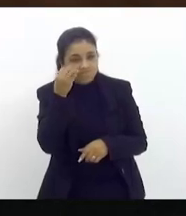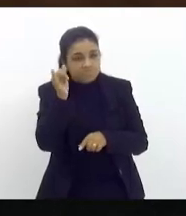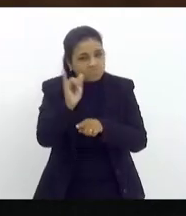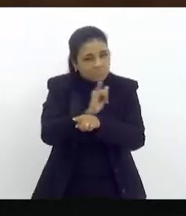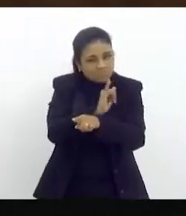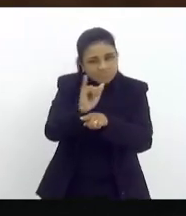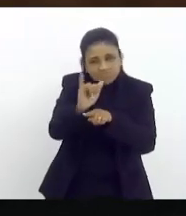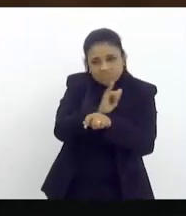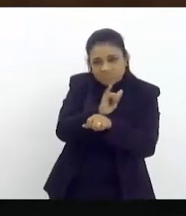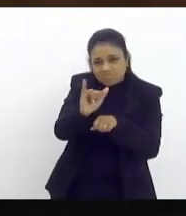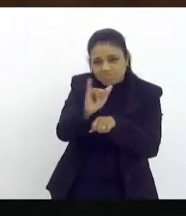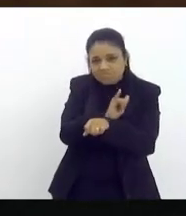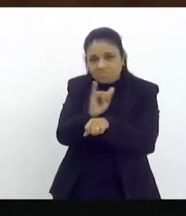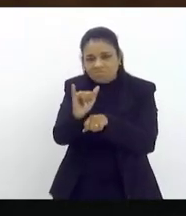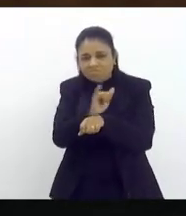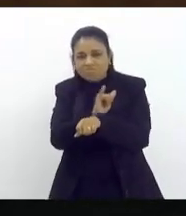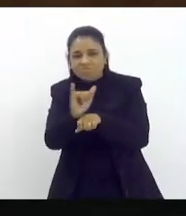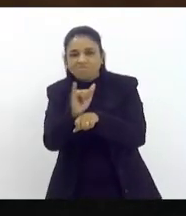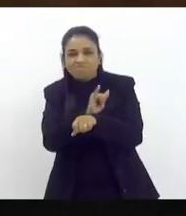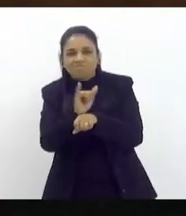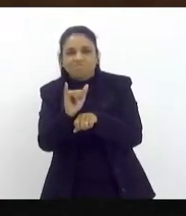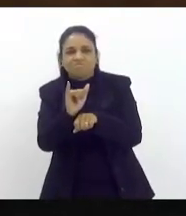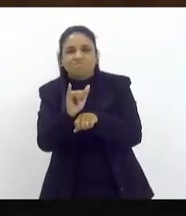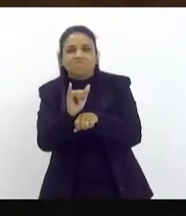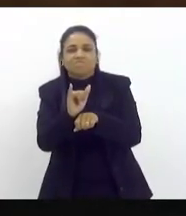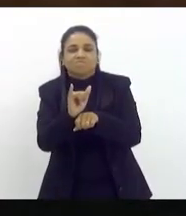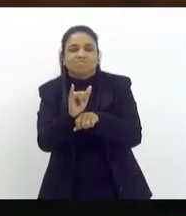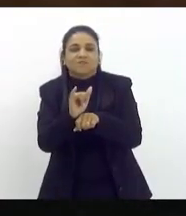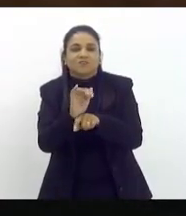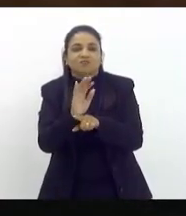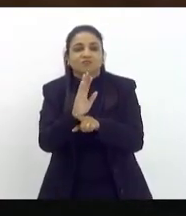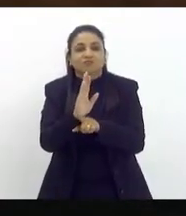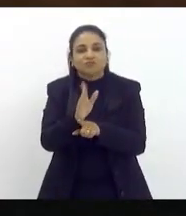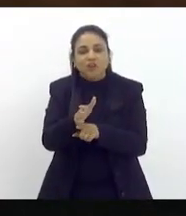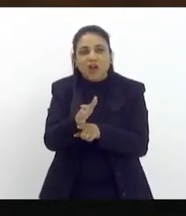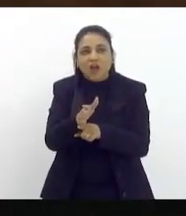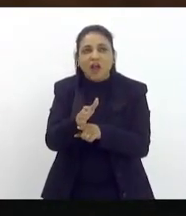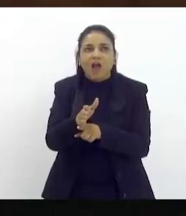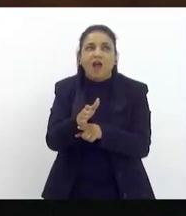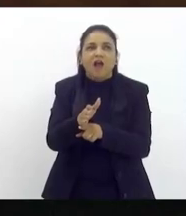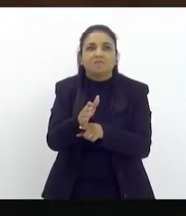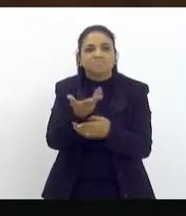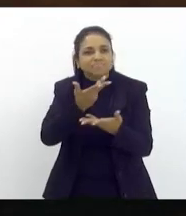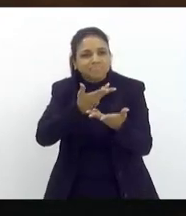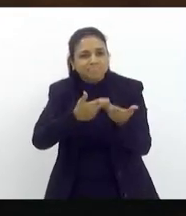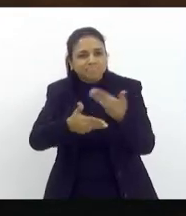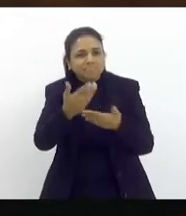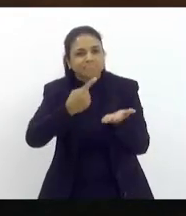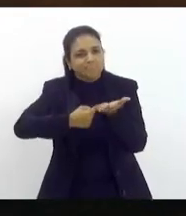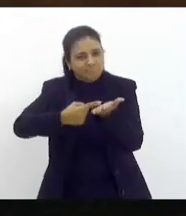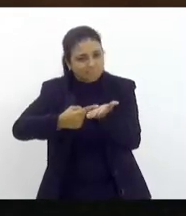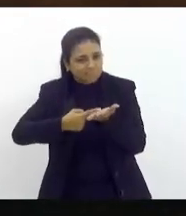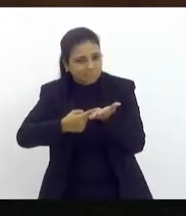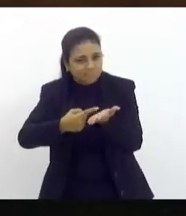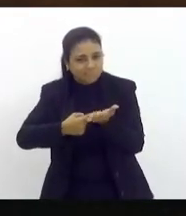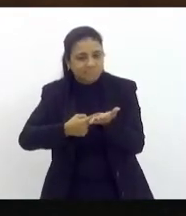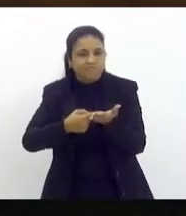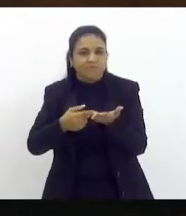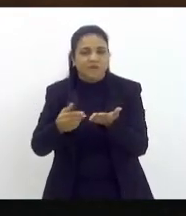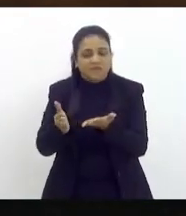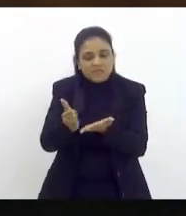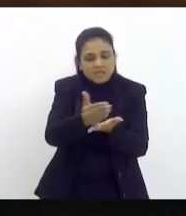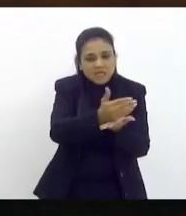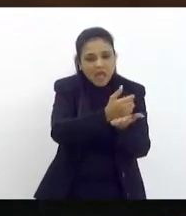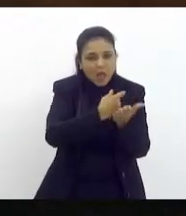alternativa né em termos do que já já foi já foi combinado na recuperação